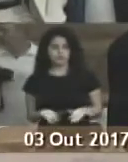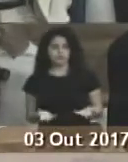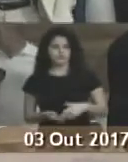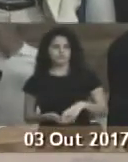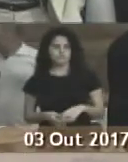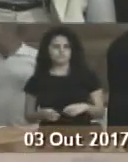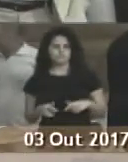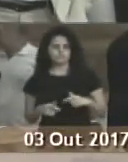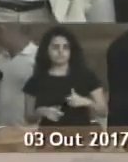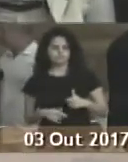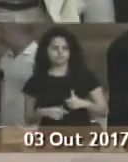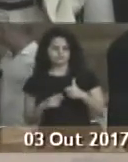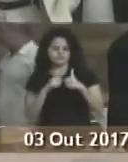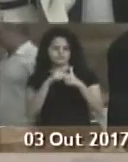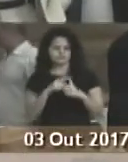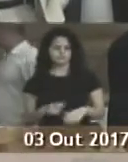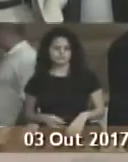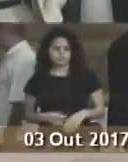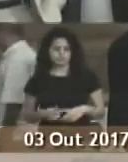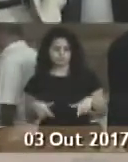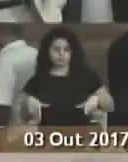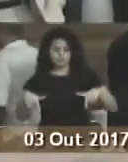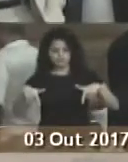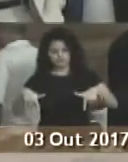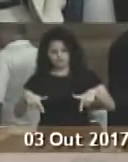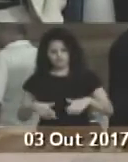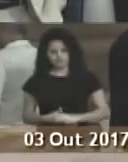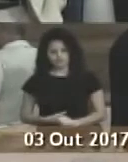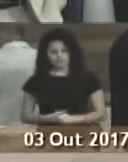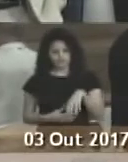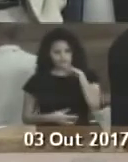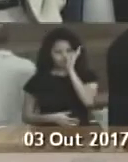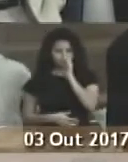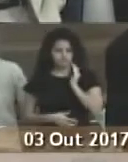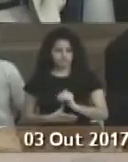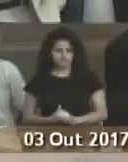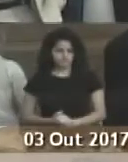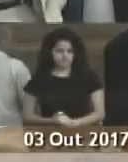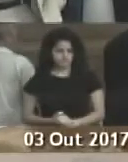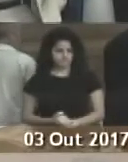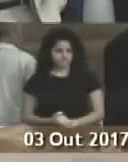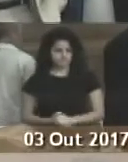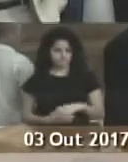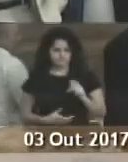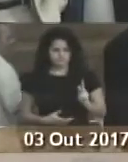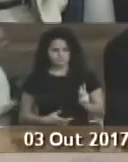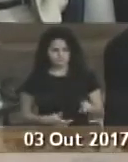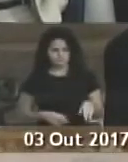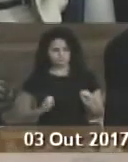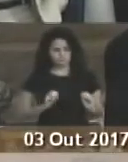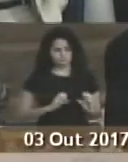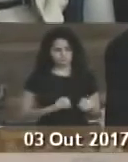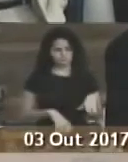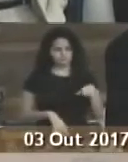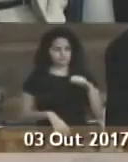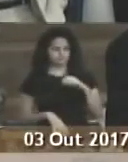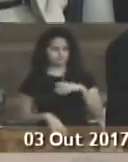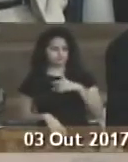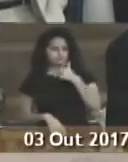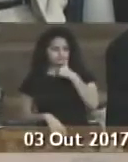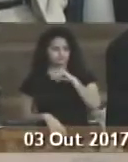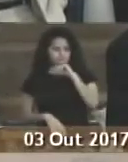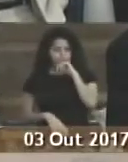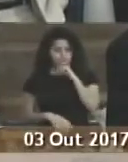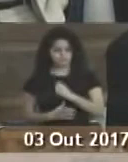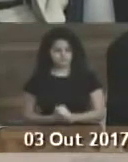categoria Open Principal. Pratica esse esporte por amor, incentivado desde pequeno por sua mãe, a também atleta de canoagem Carmen Lúcia